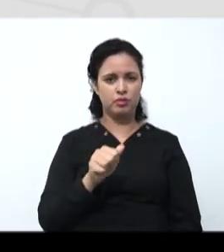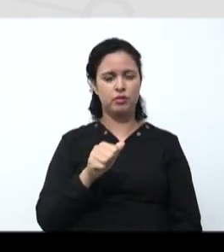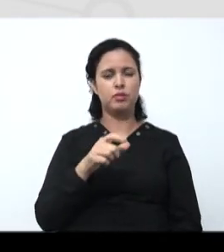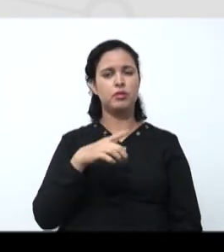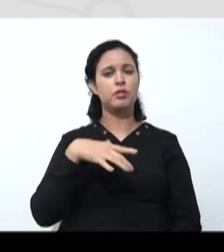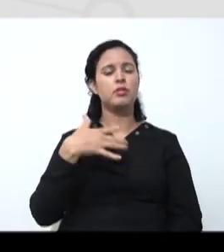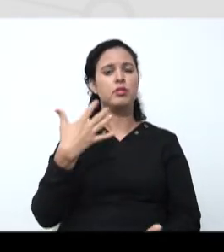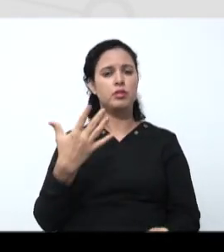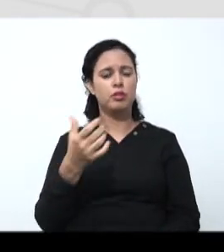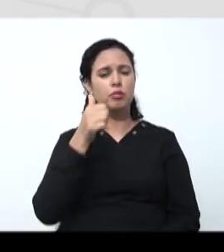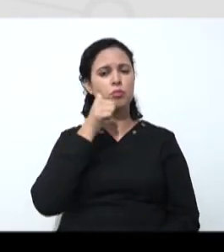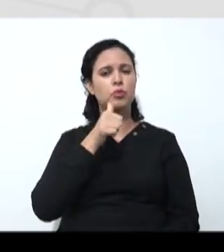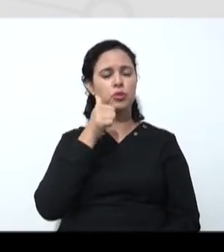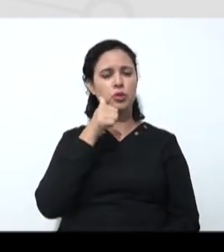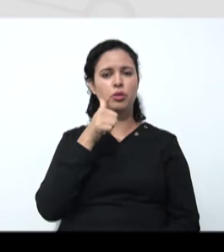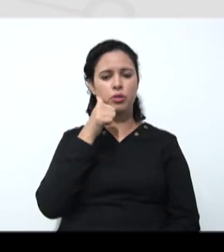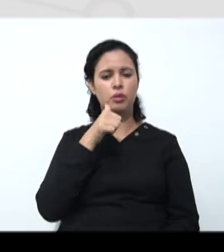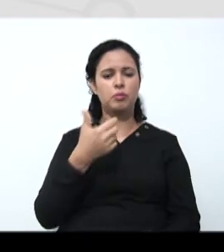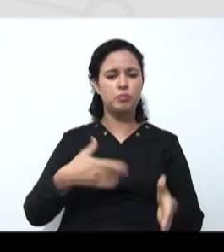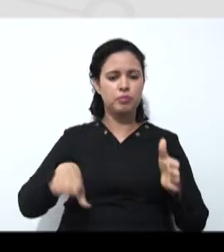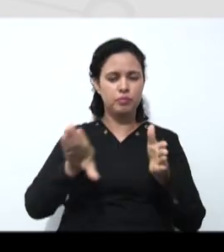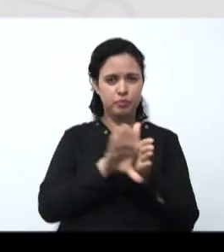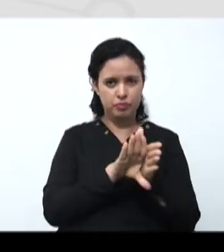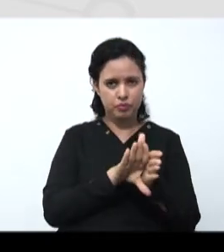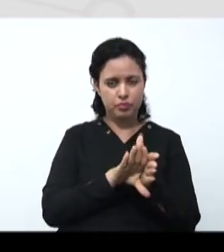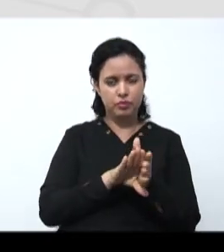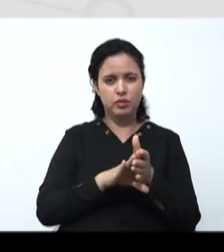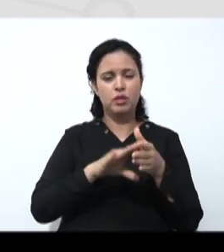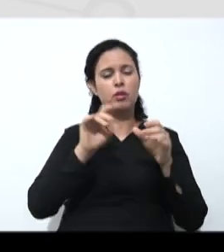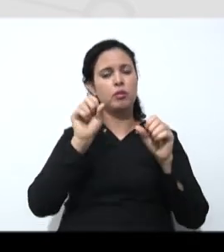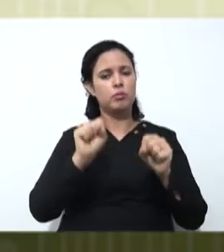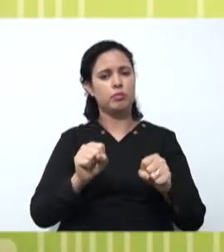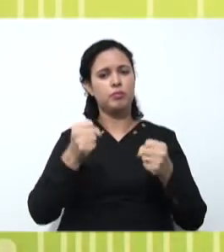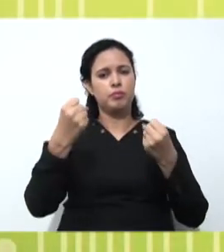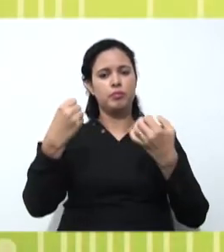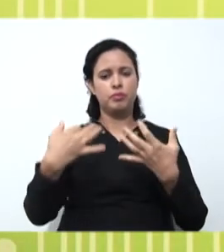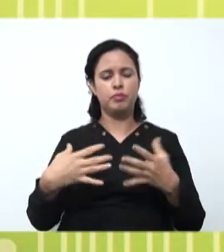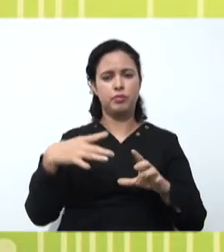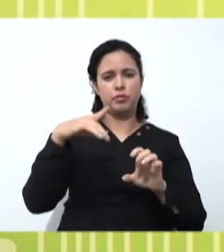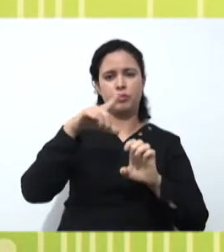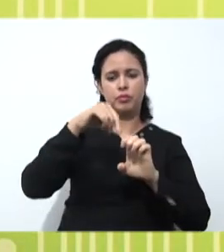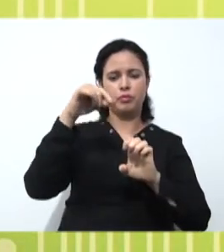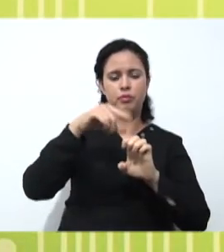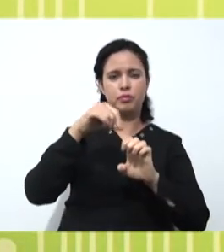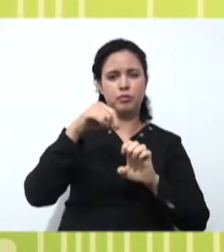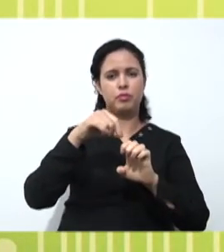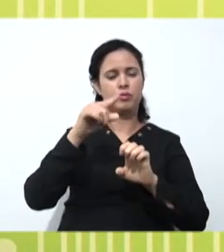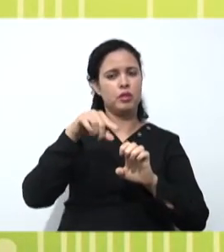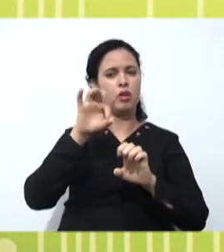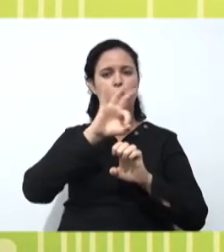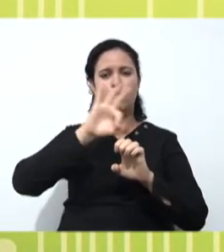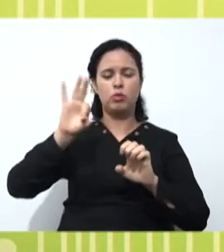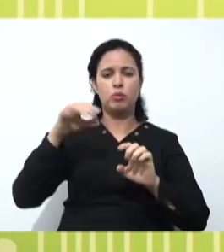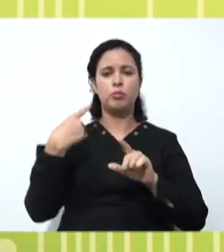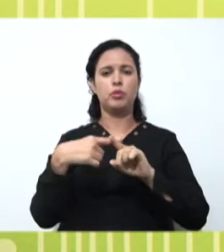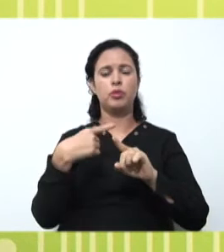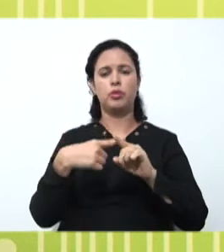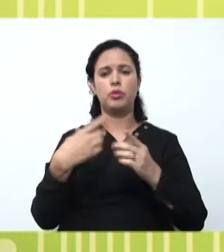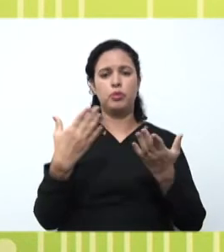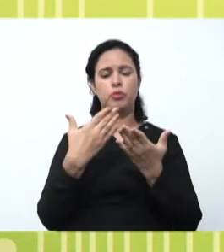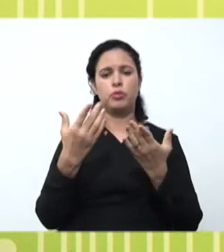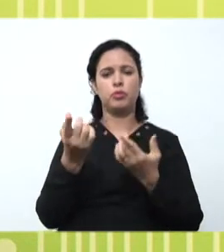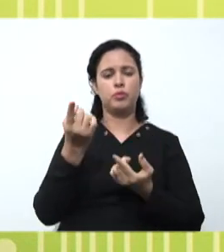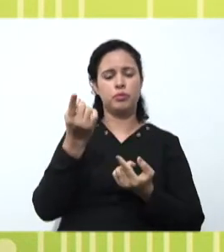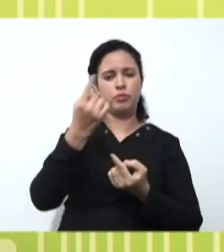ela percorreu para chegar até onde ela chegou. A gente pode dizer que ela é uma empreendedora de sucesso? Sim, né? Hoje ela consegue se manter com